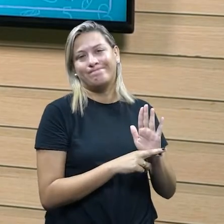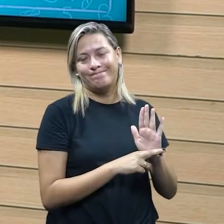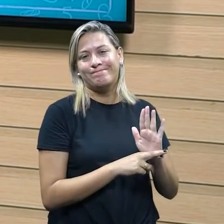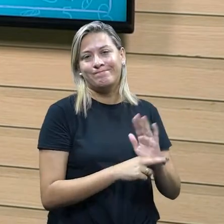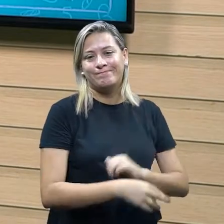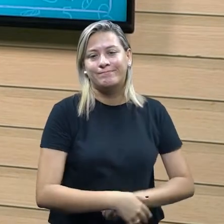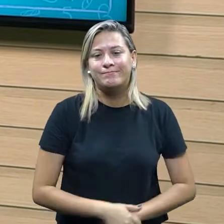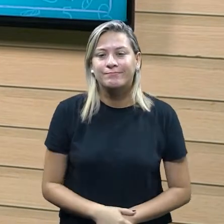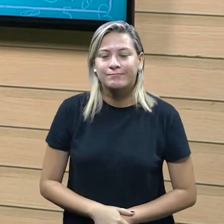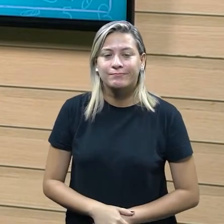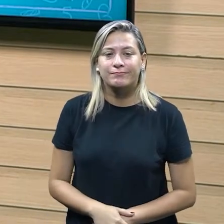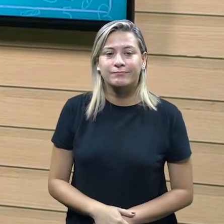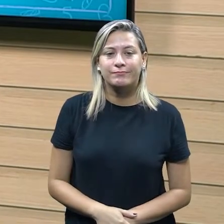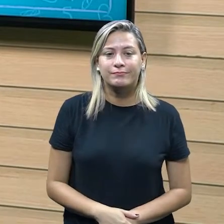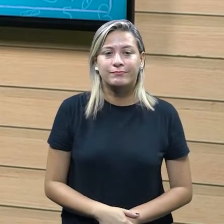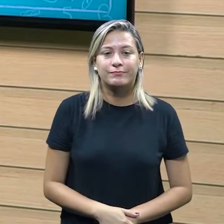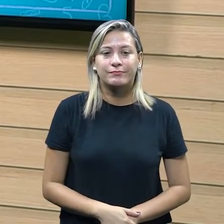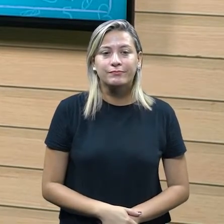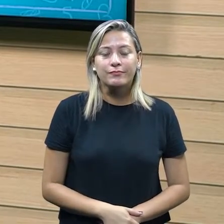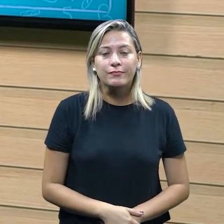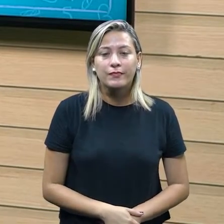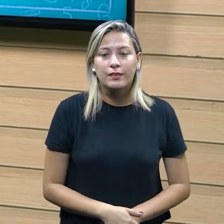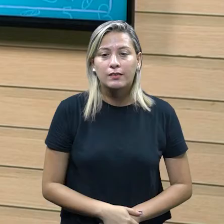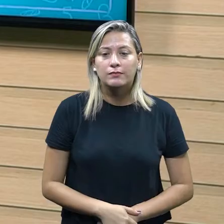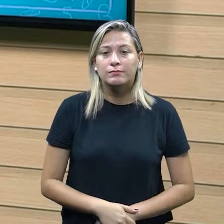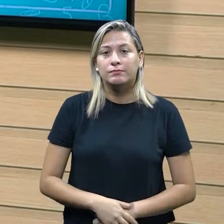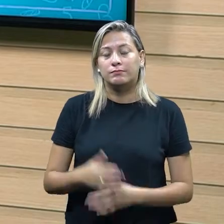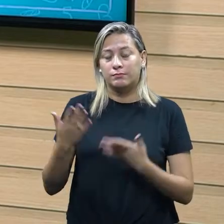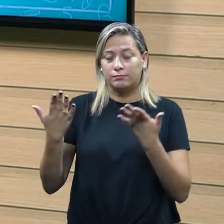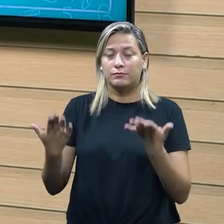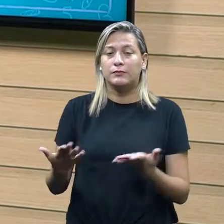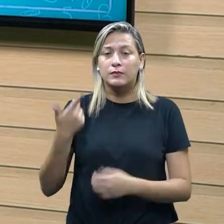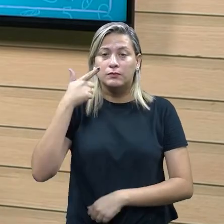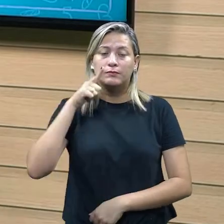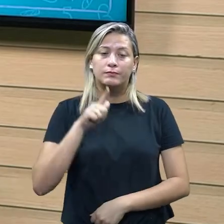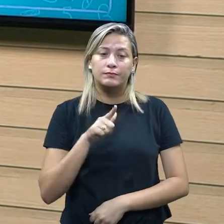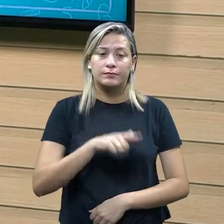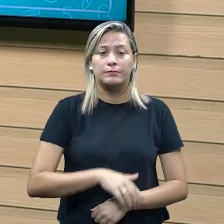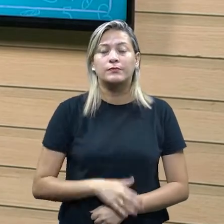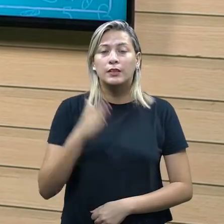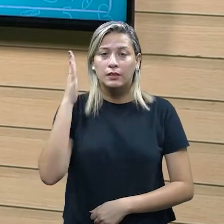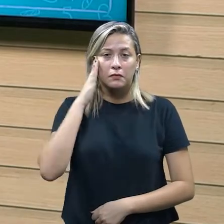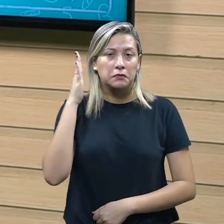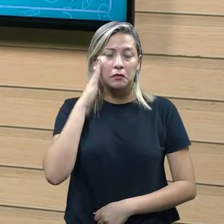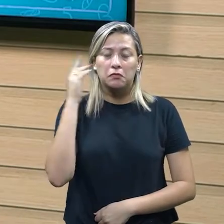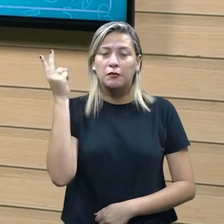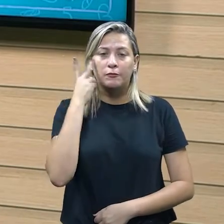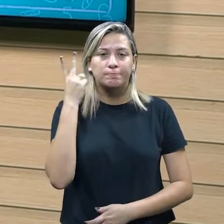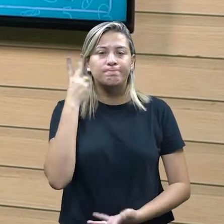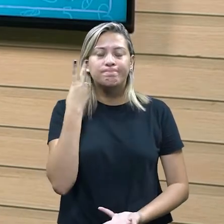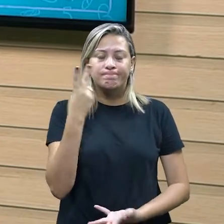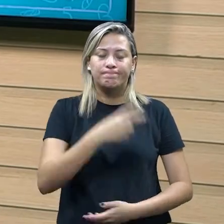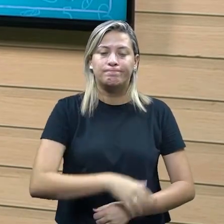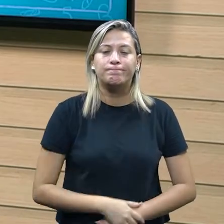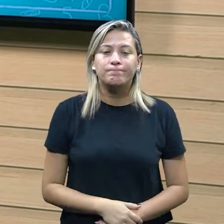normas técnicas e ele possuindo esse conhecimento dessas normas, ele vai conseguir entender tranquilamente essa sua planta, né,